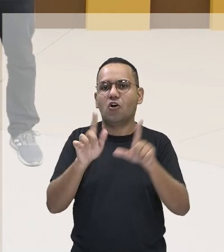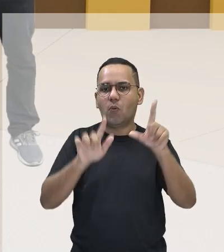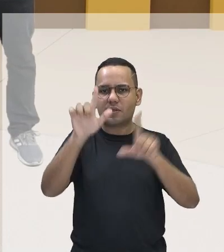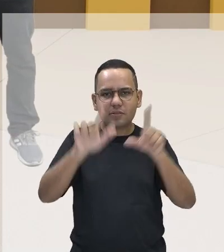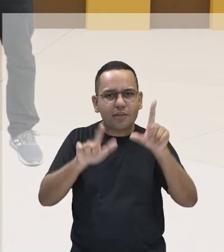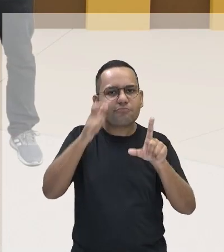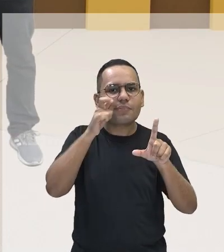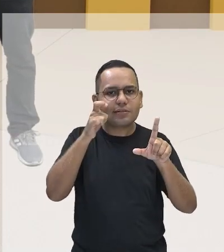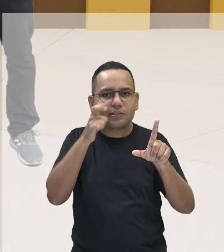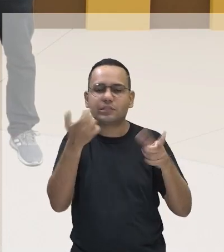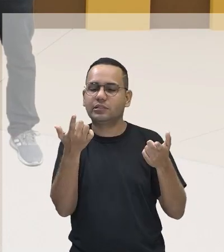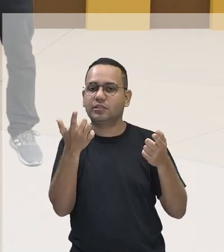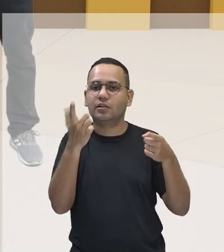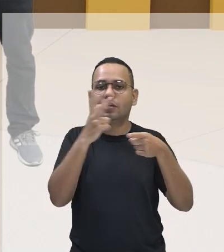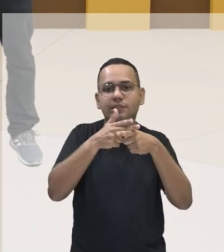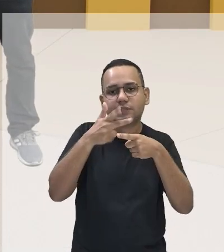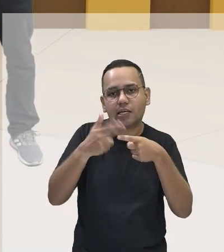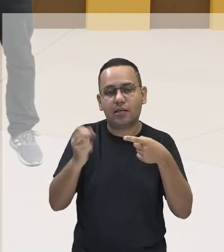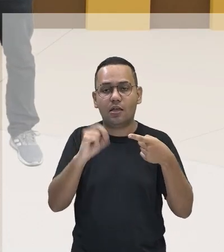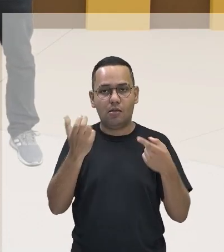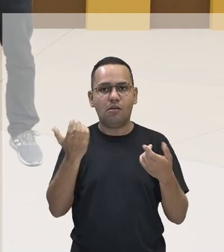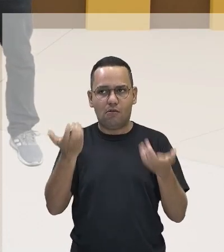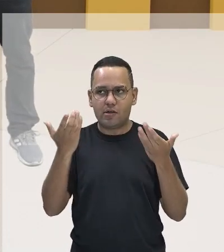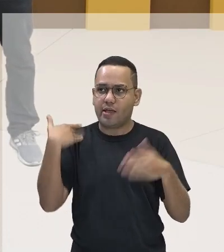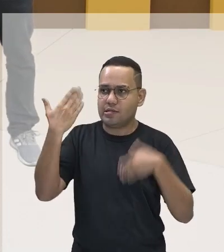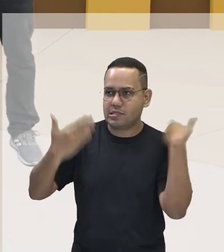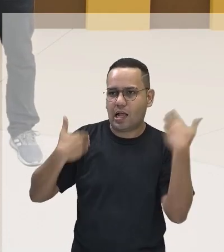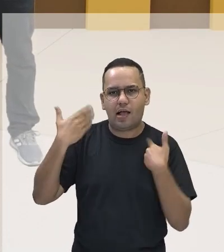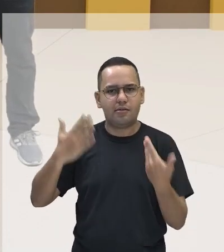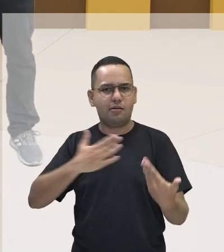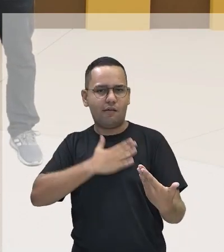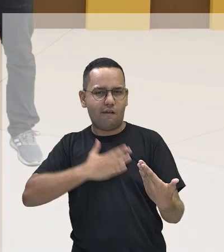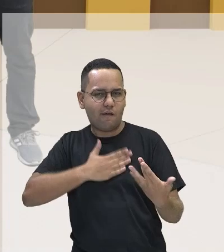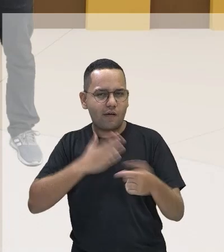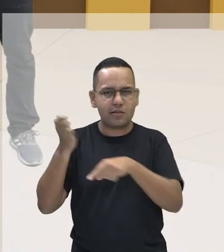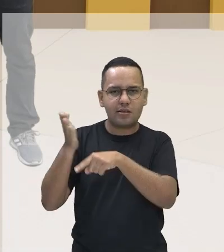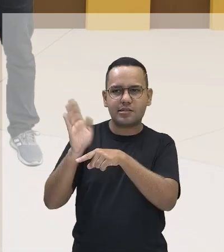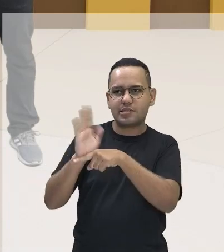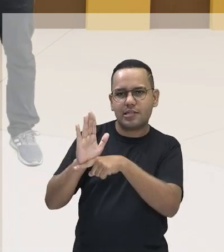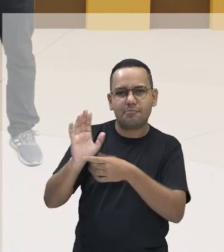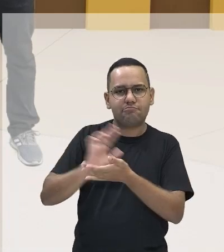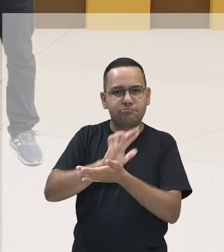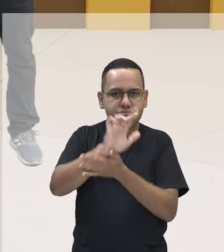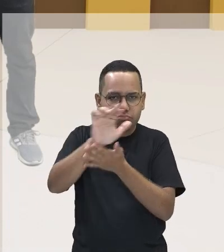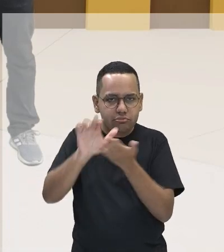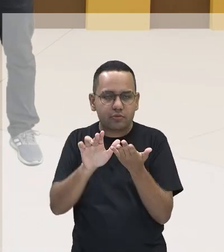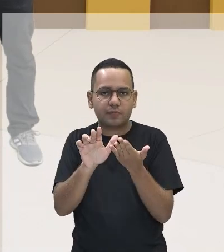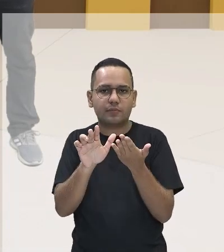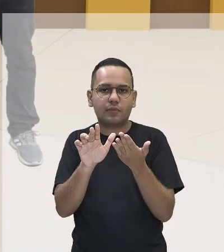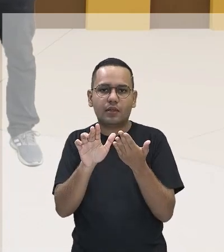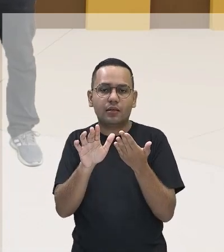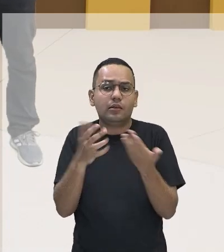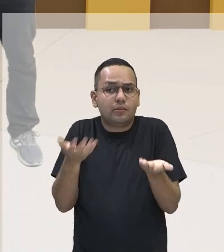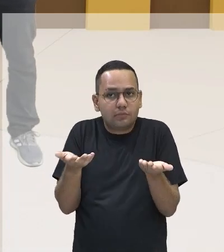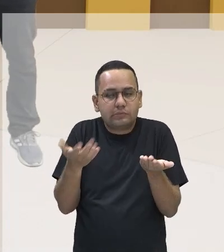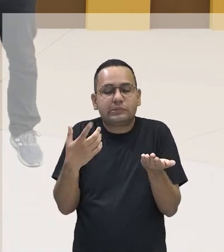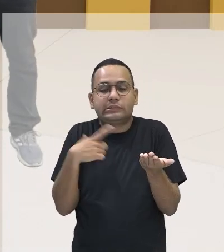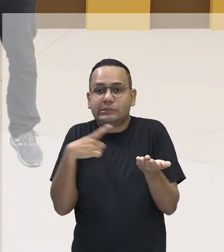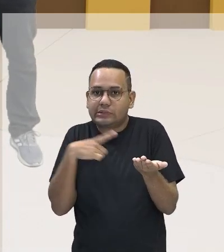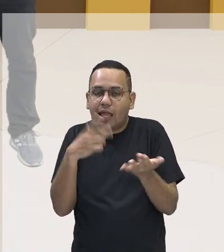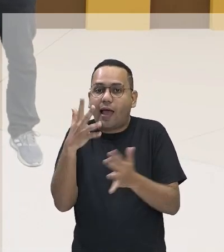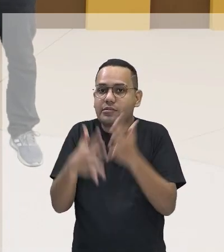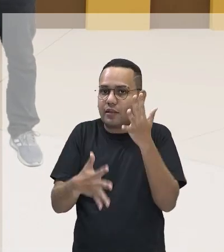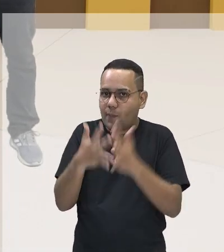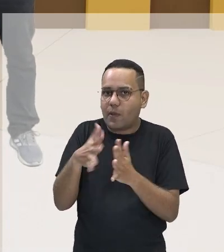eu gosto muito de sair, gosto de passear, gosto de ir em cinema, né? Isso também atrapalha muito no